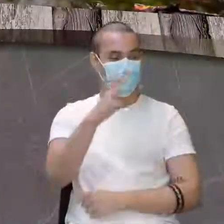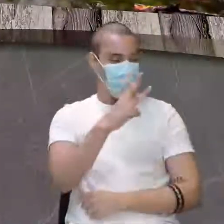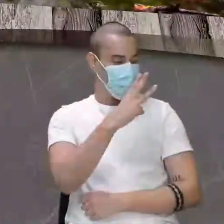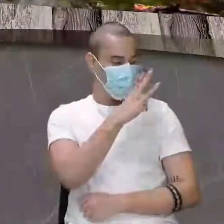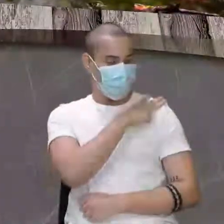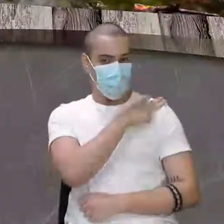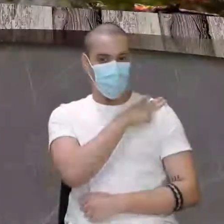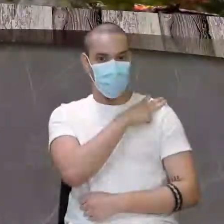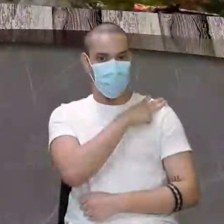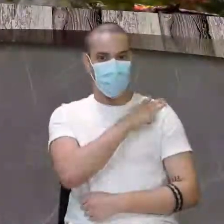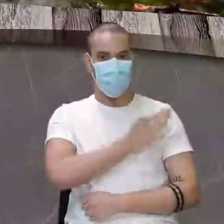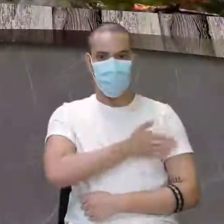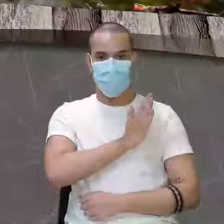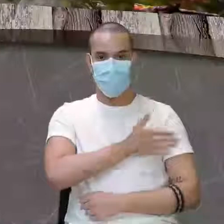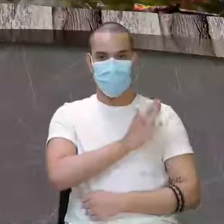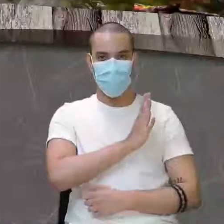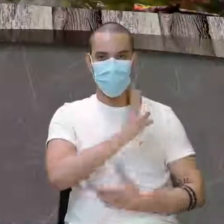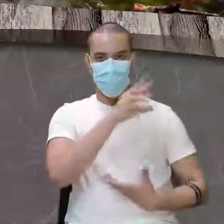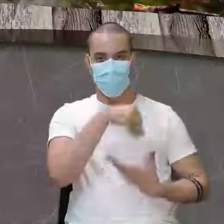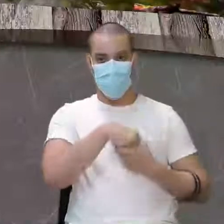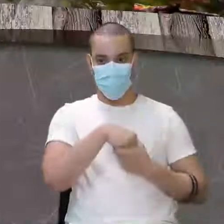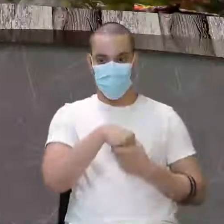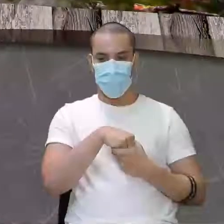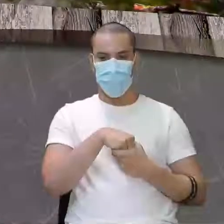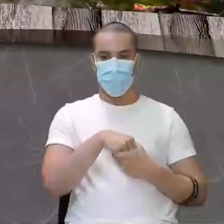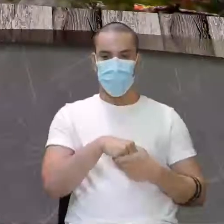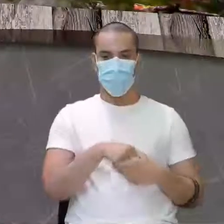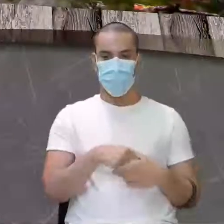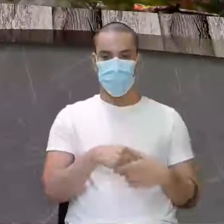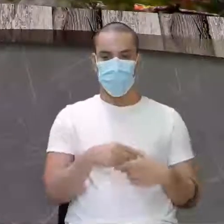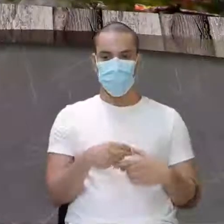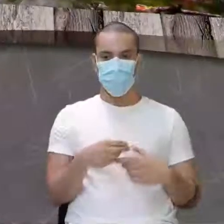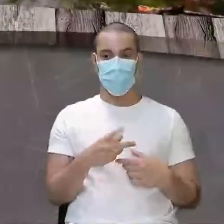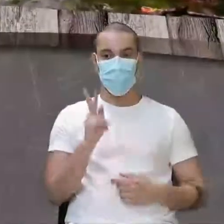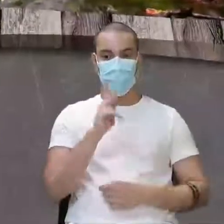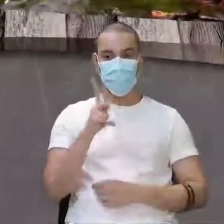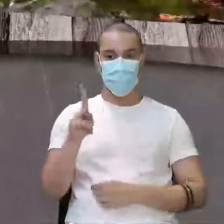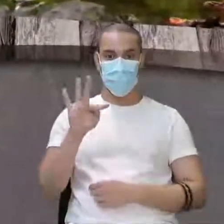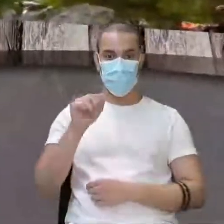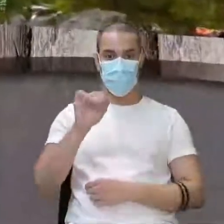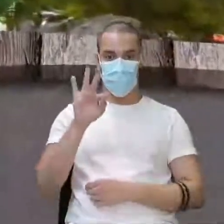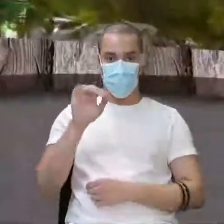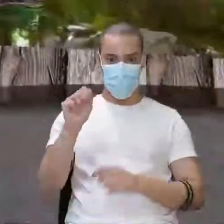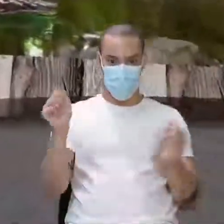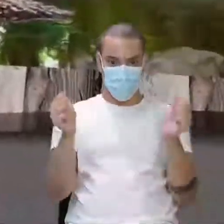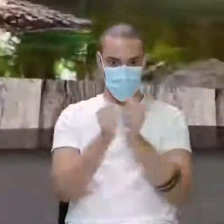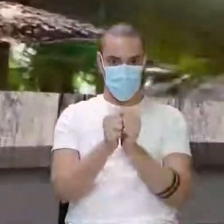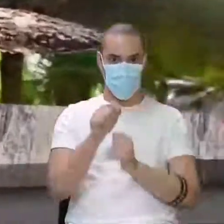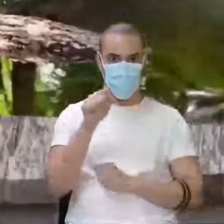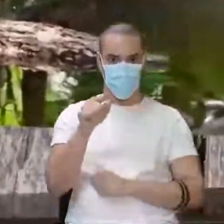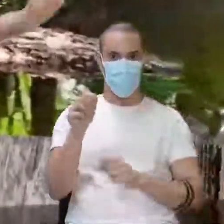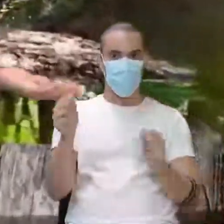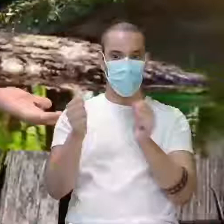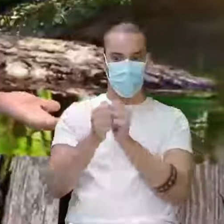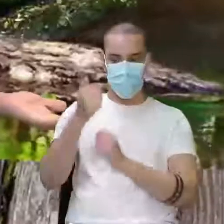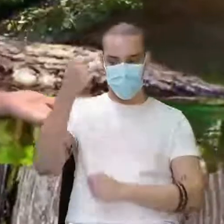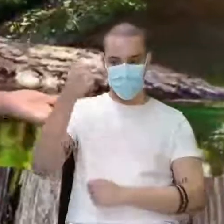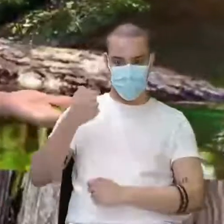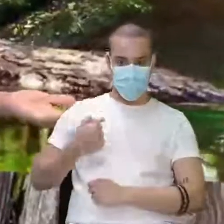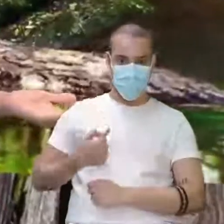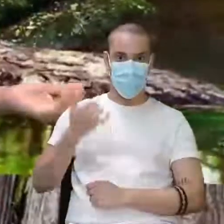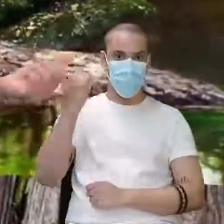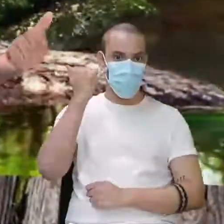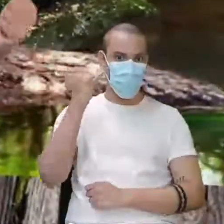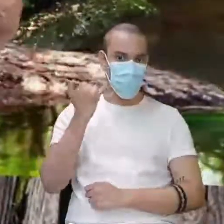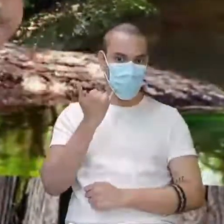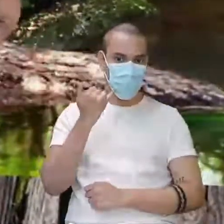Terceirão do coração da gente. Galera, professora Tabita, aqui com você, junto com o Vitor,